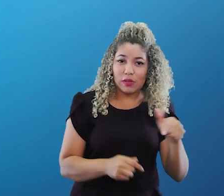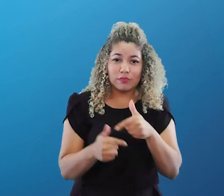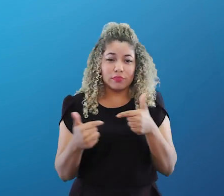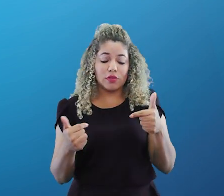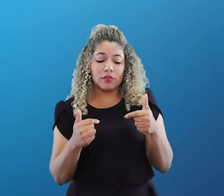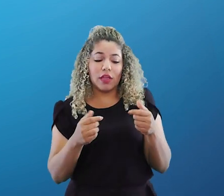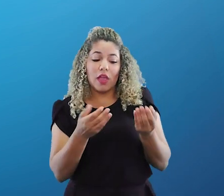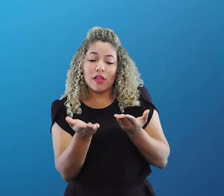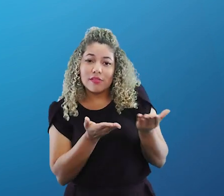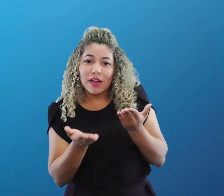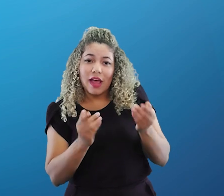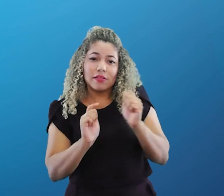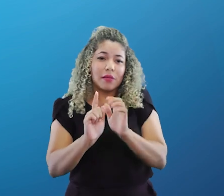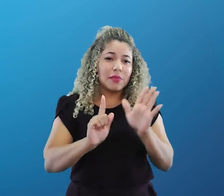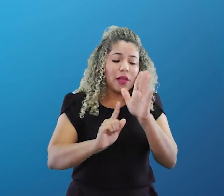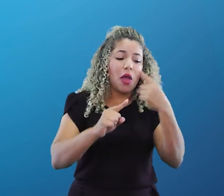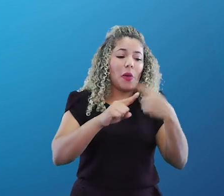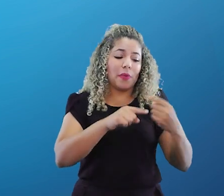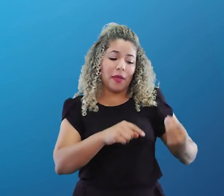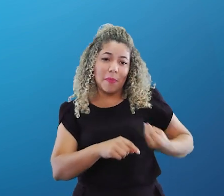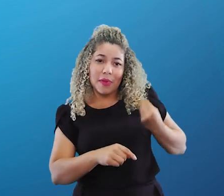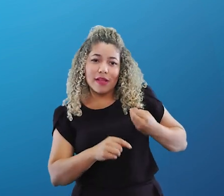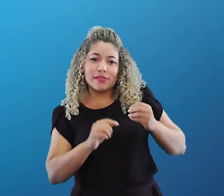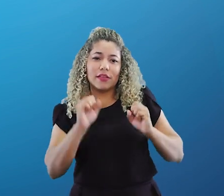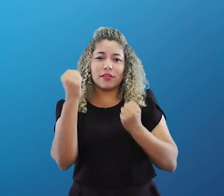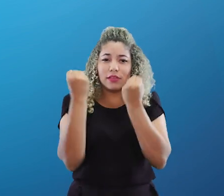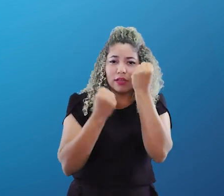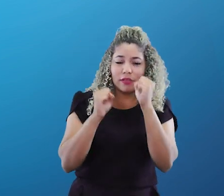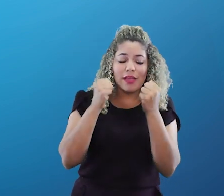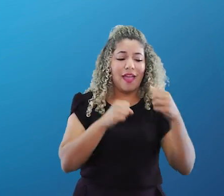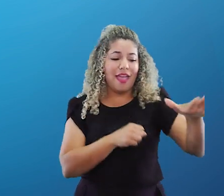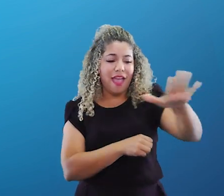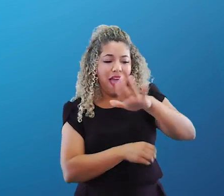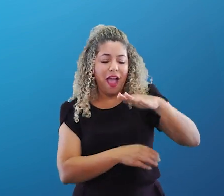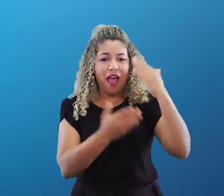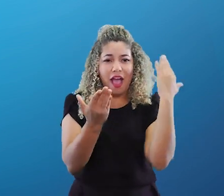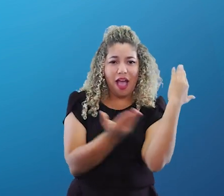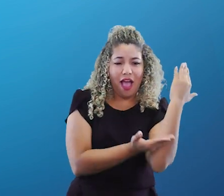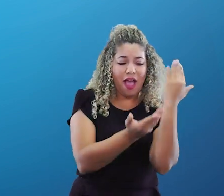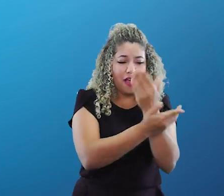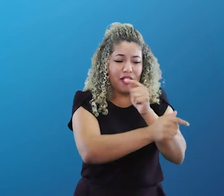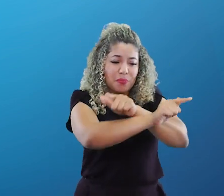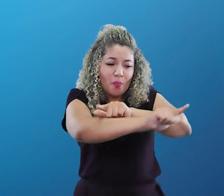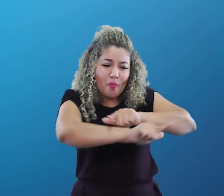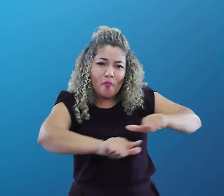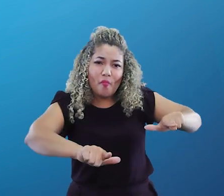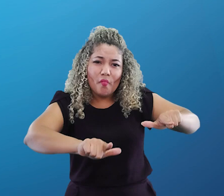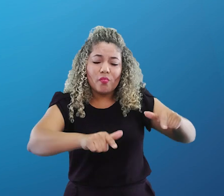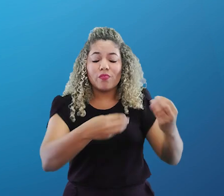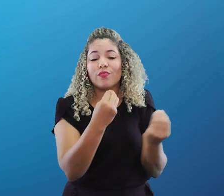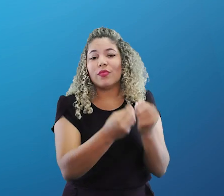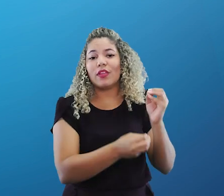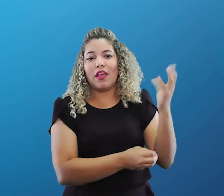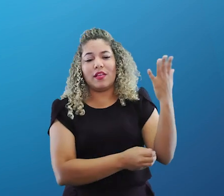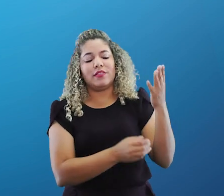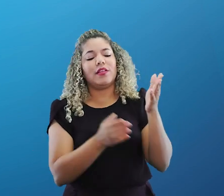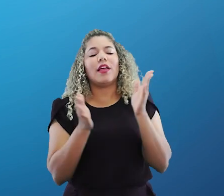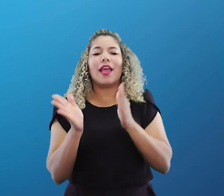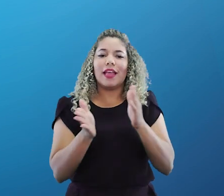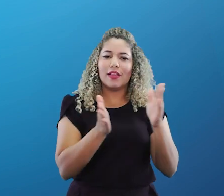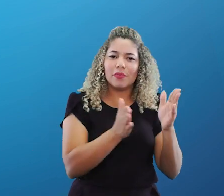gases por fatores industriais, há o desmatamento total dessa área, a zona fica totalmente seca, e aí nós temos esse processo